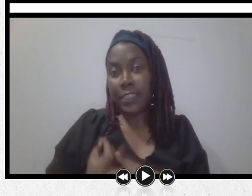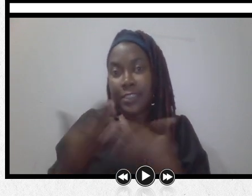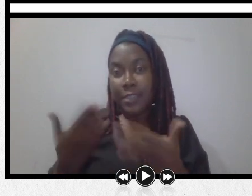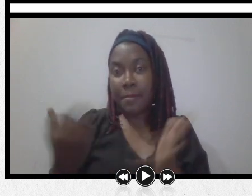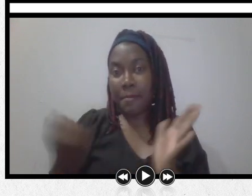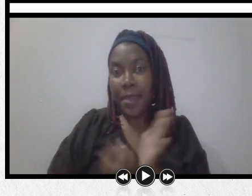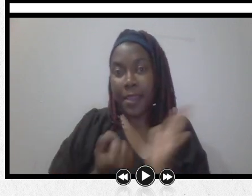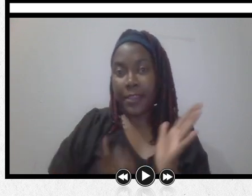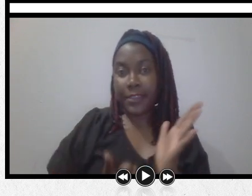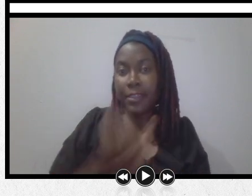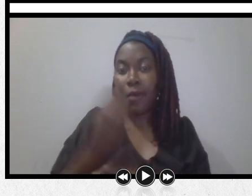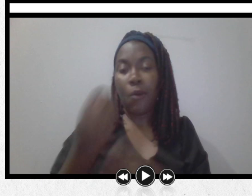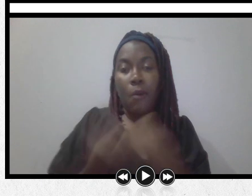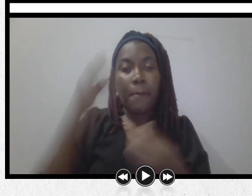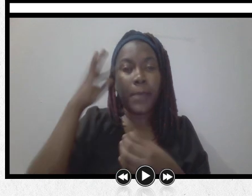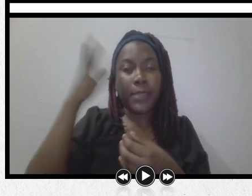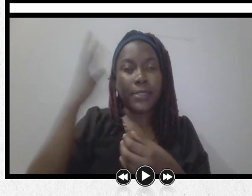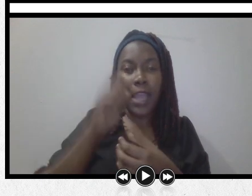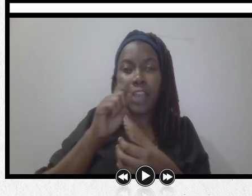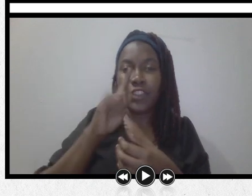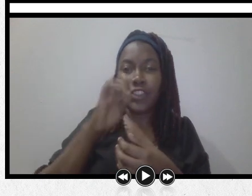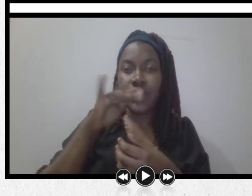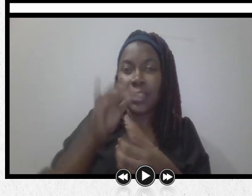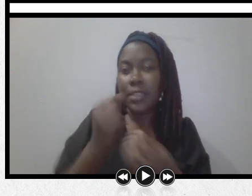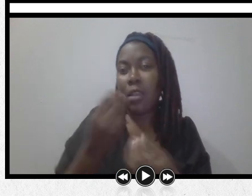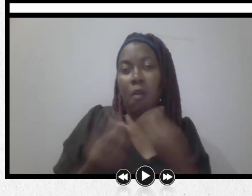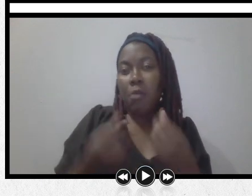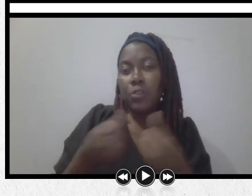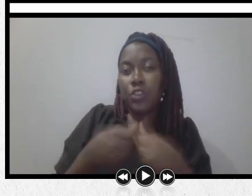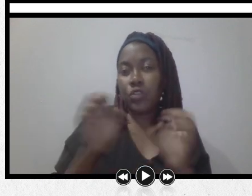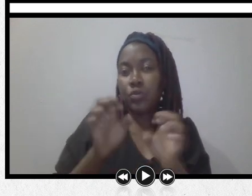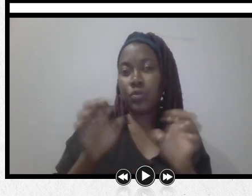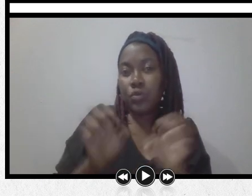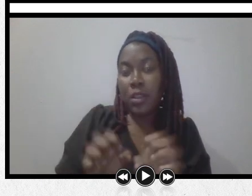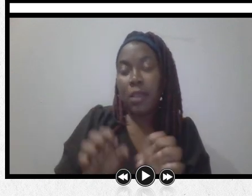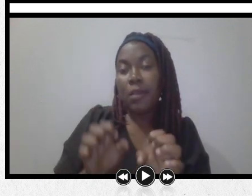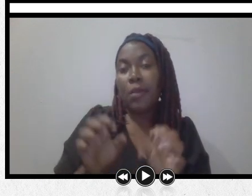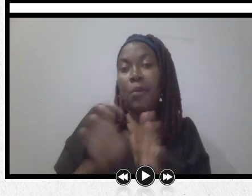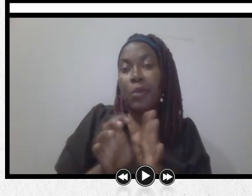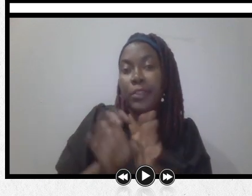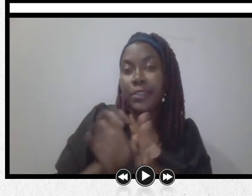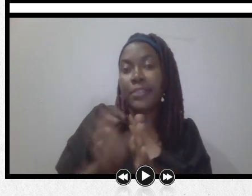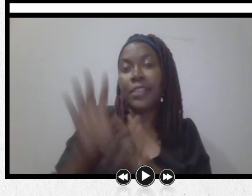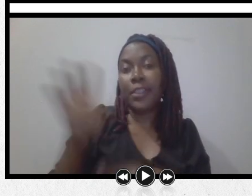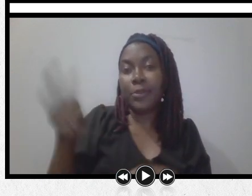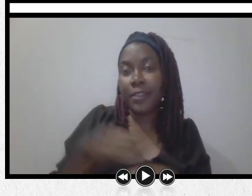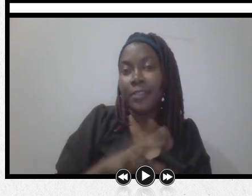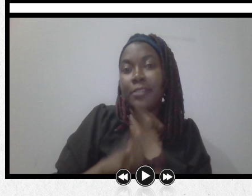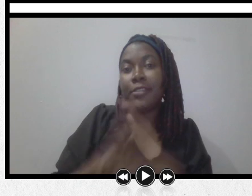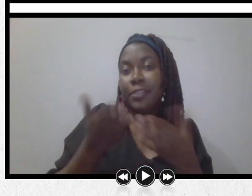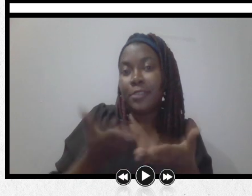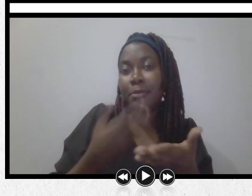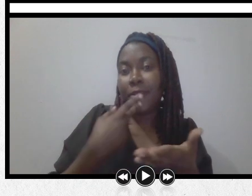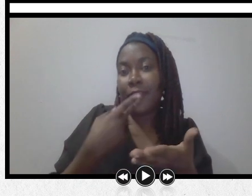marco inicial de como foram pensadas as agências, como elas estão estruturadas, os conceitos que aqui foram trazidos, né, para